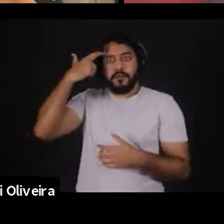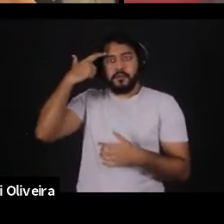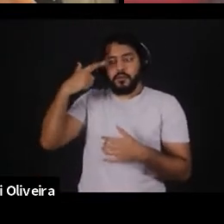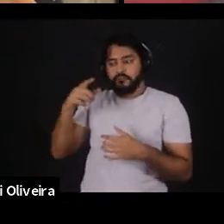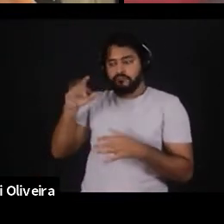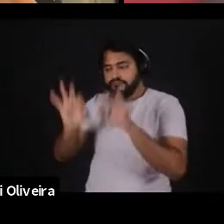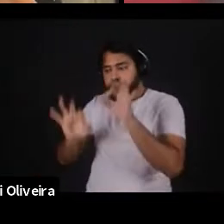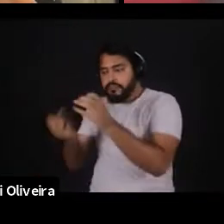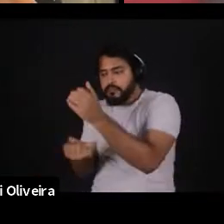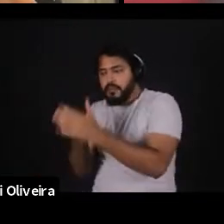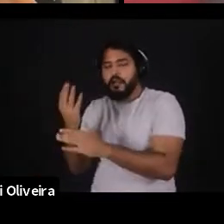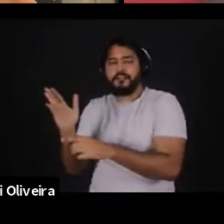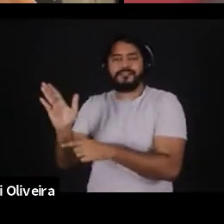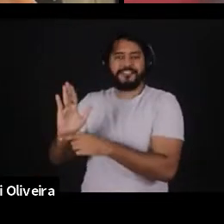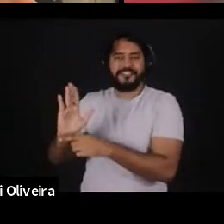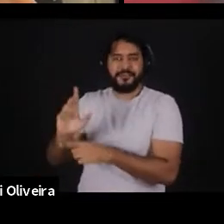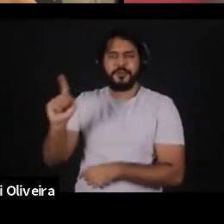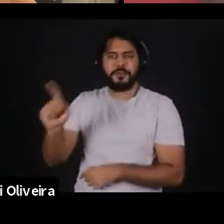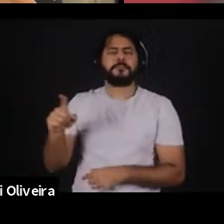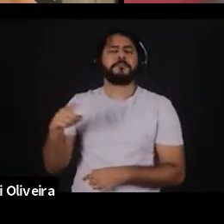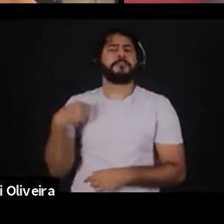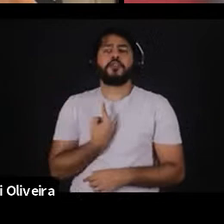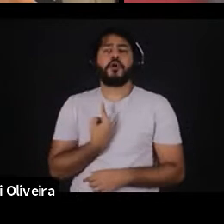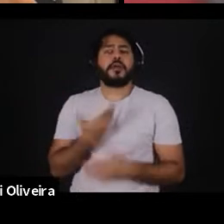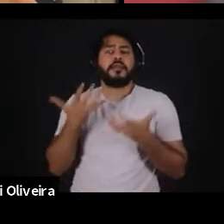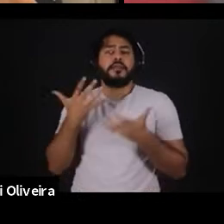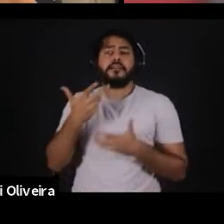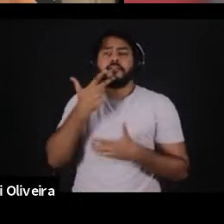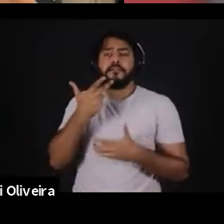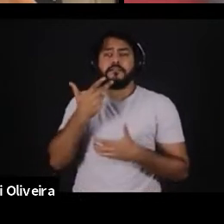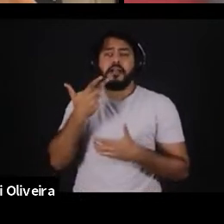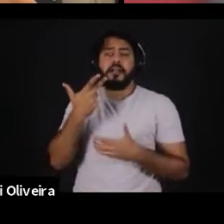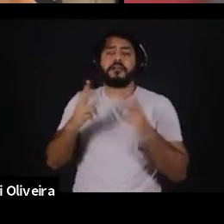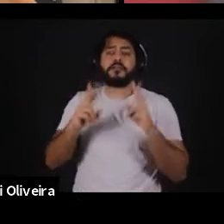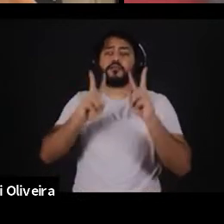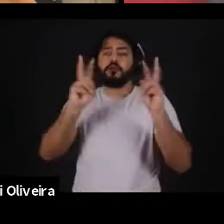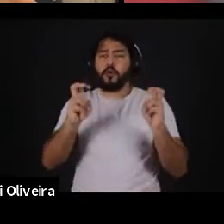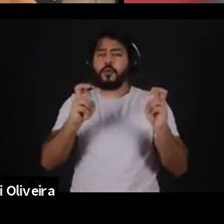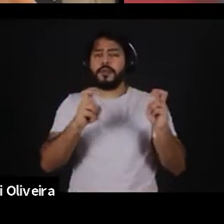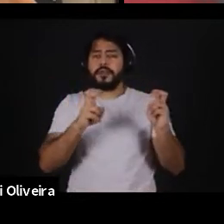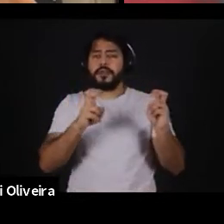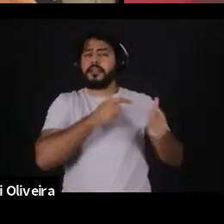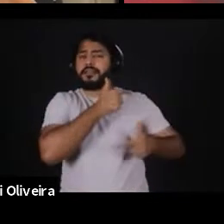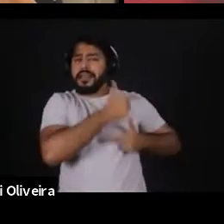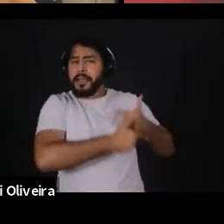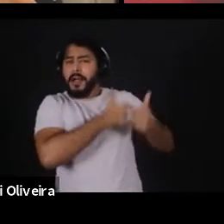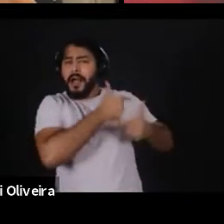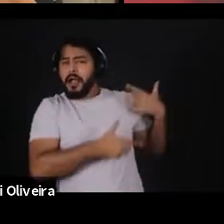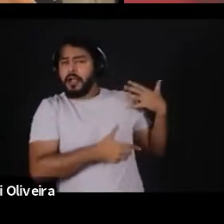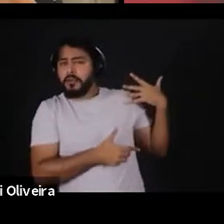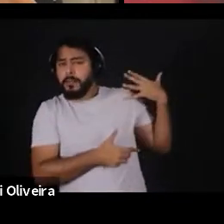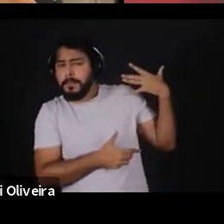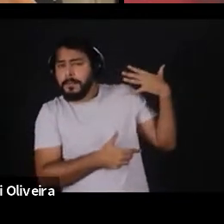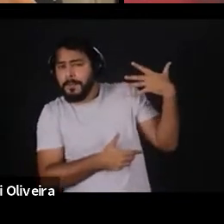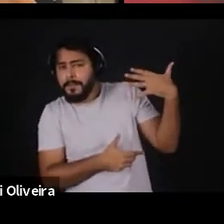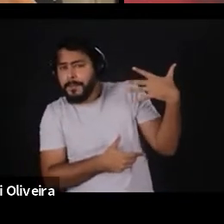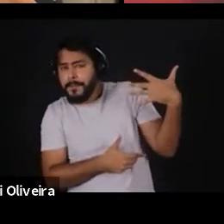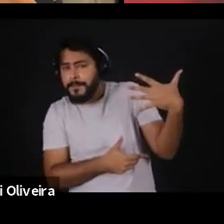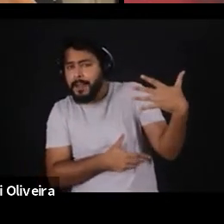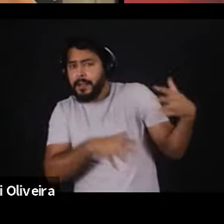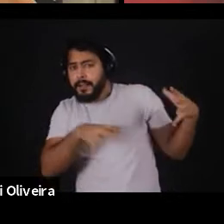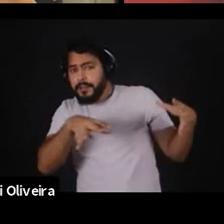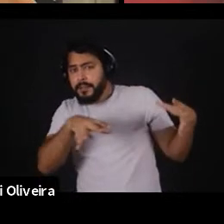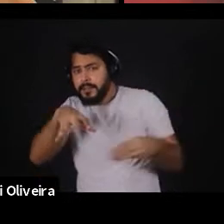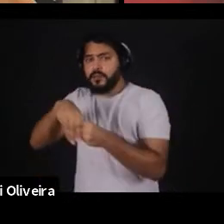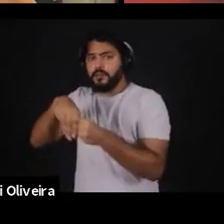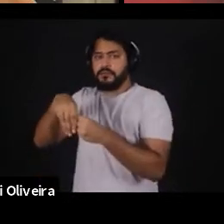filme, a gente queria falar sobre o repertório, que é esse conjunto de trabalhos que a gente já estava trabalhando, mas a gente queria falar sobre alguma